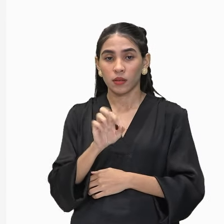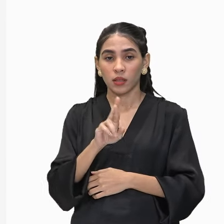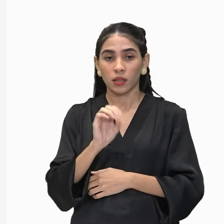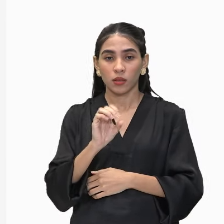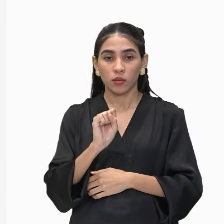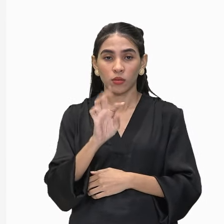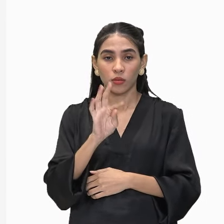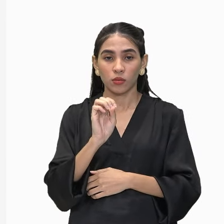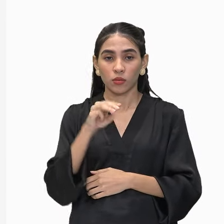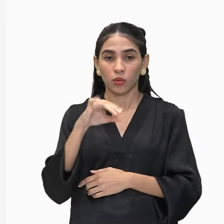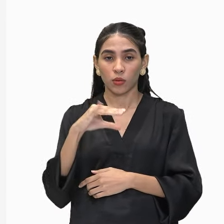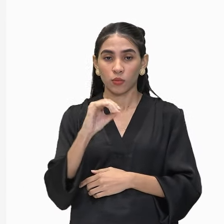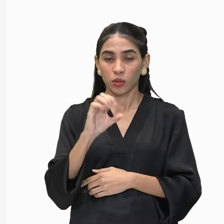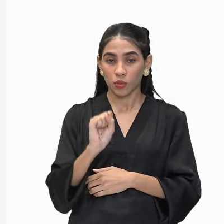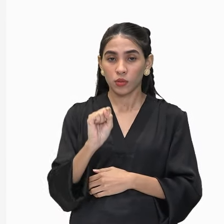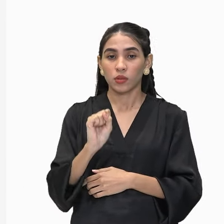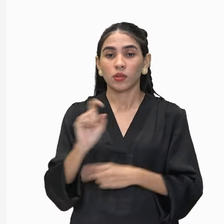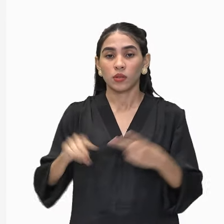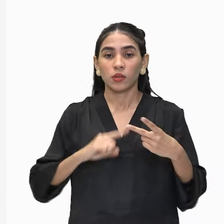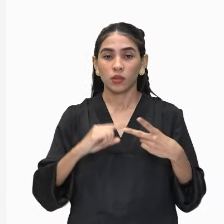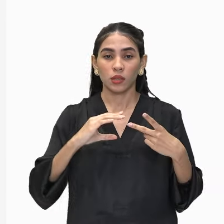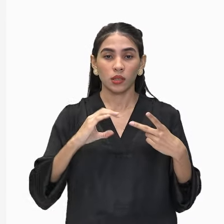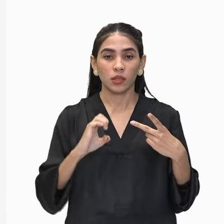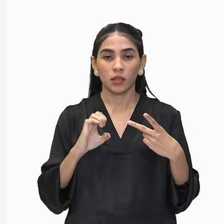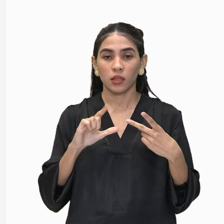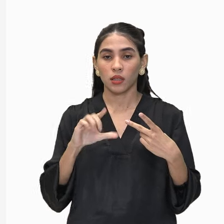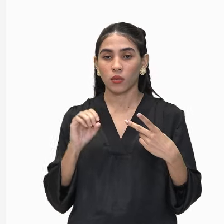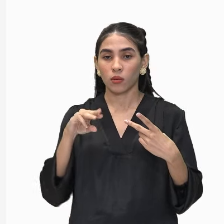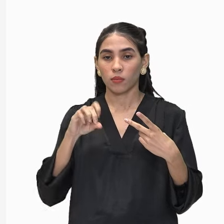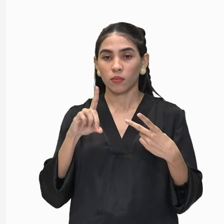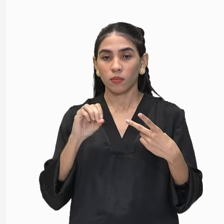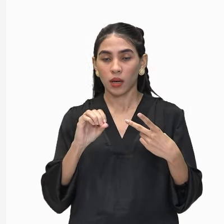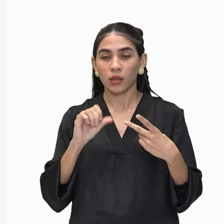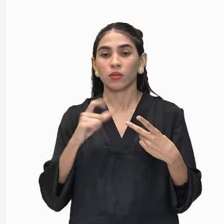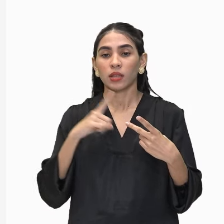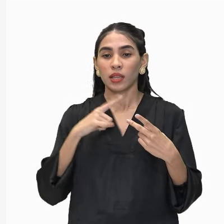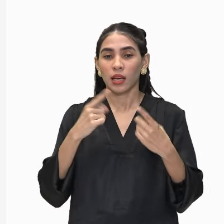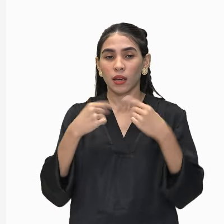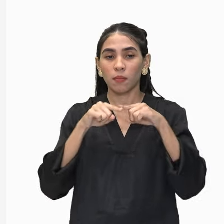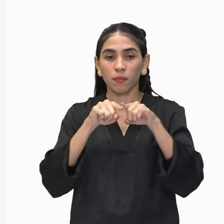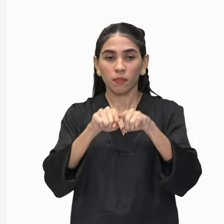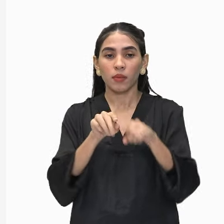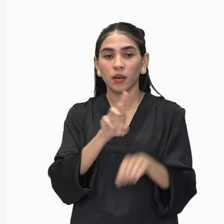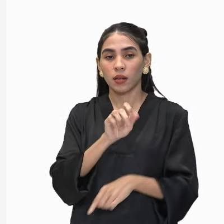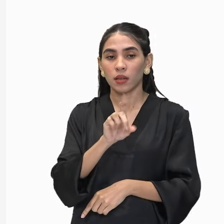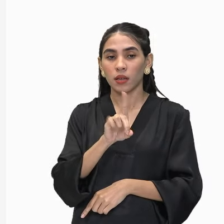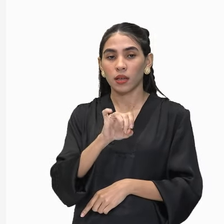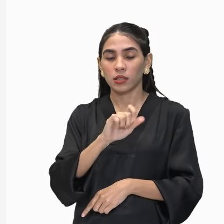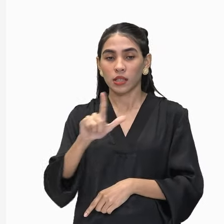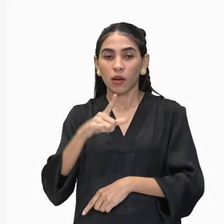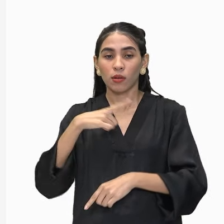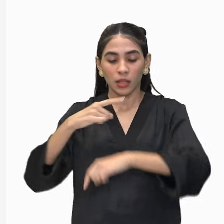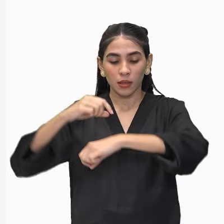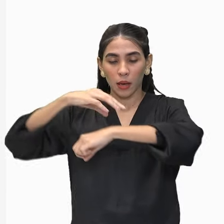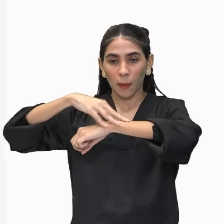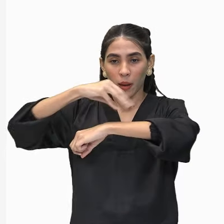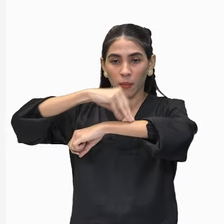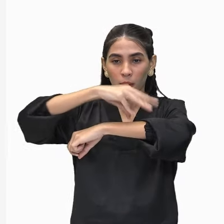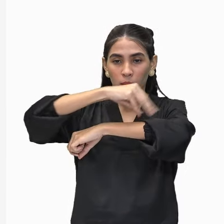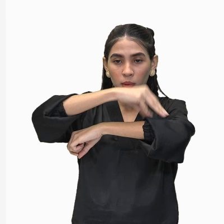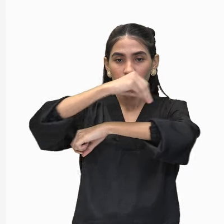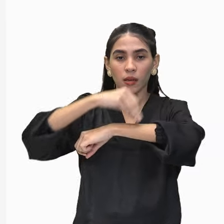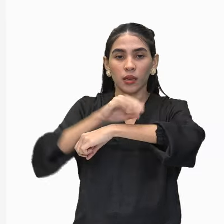celomados, com simetria radial, e são conhecidos por sua pele com espinhos e